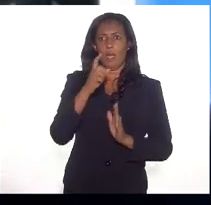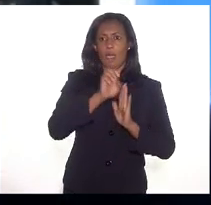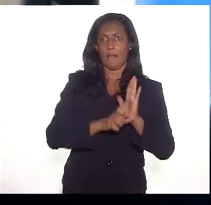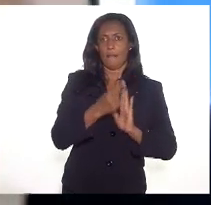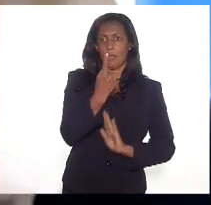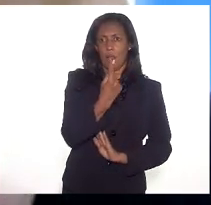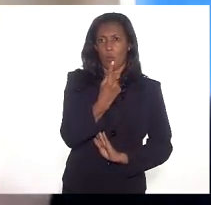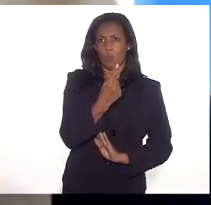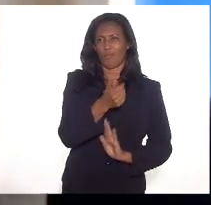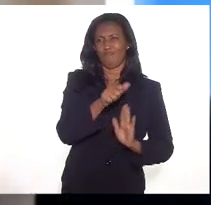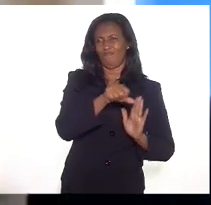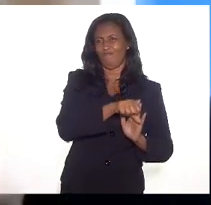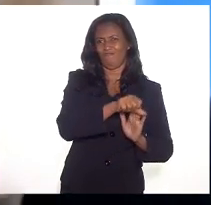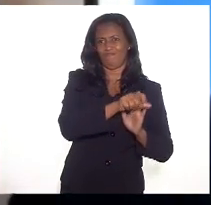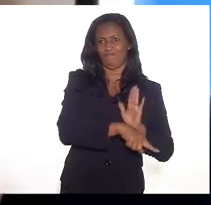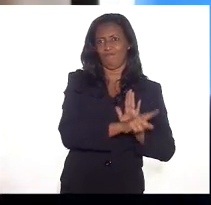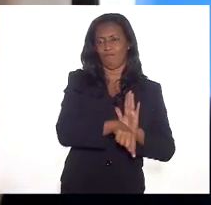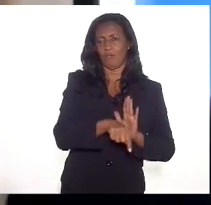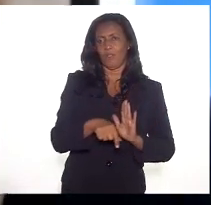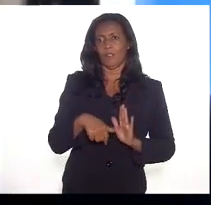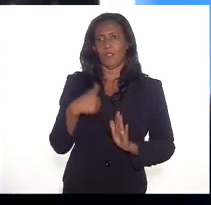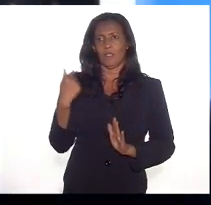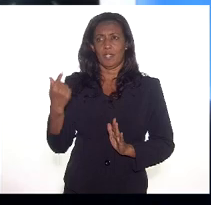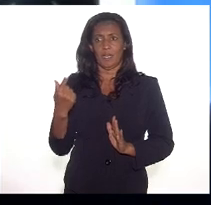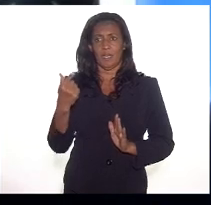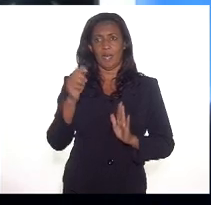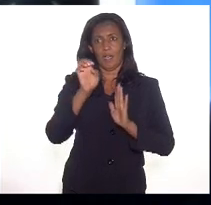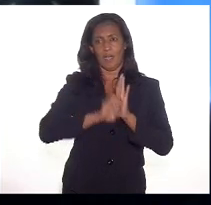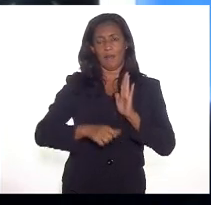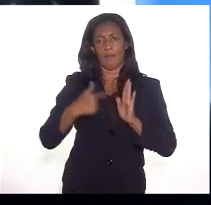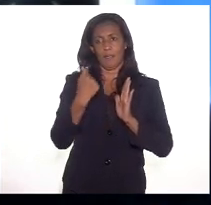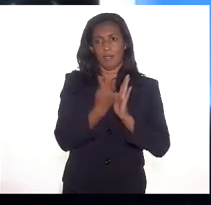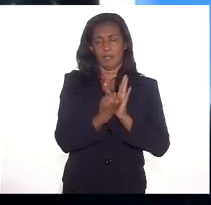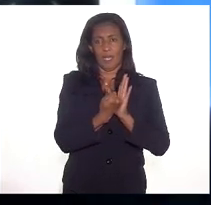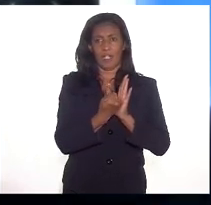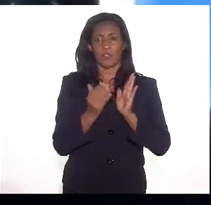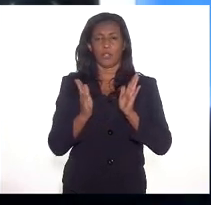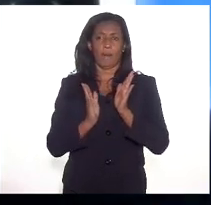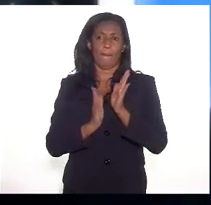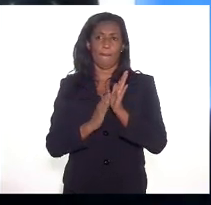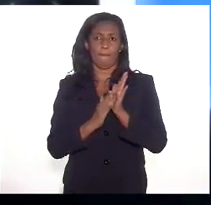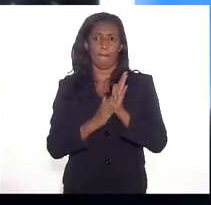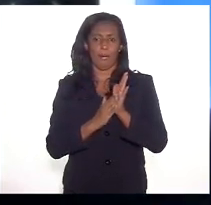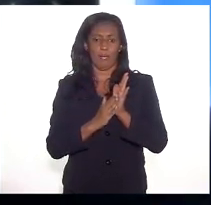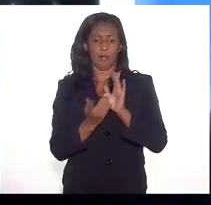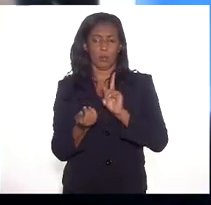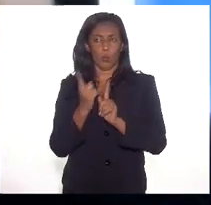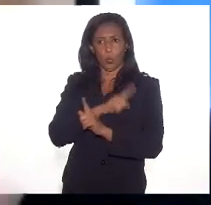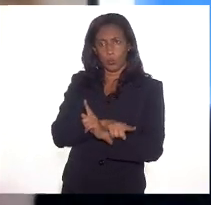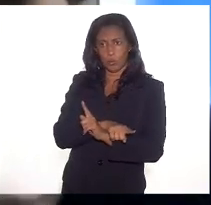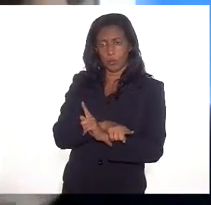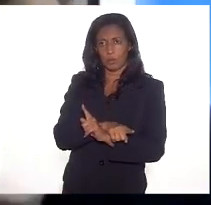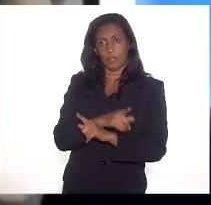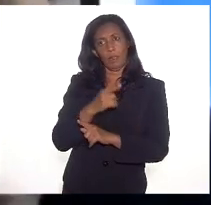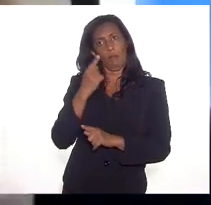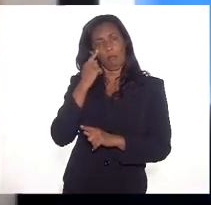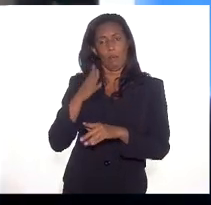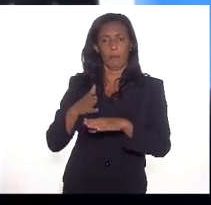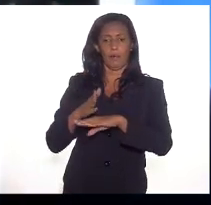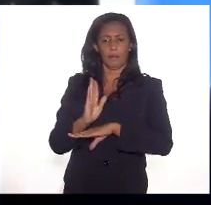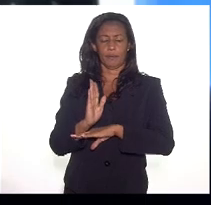número 11 está prejudicada. E a emenda número 7 para aprovação, que ela está com o parecer contrário. A emenda número 7, com o parecer contrário, está para aprovação.